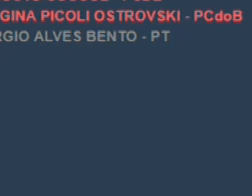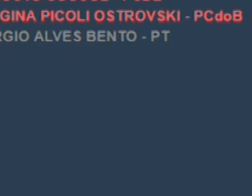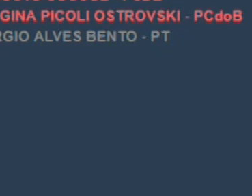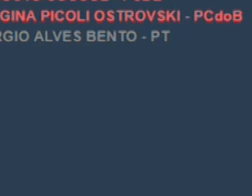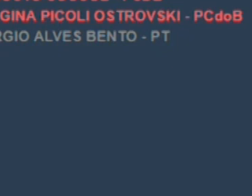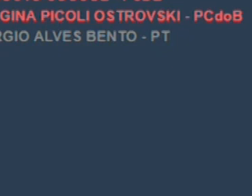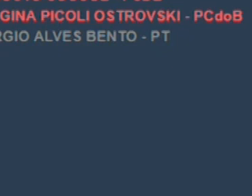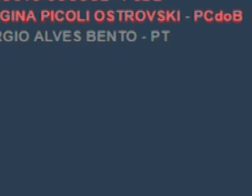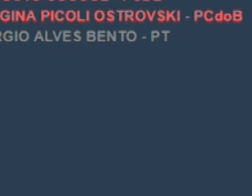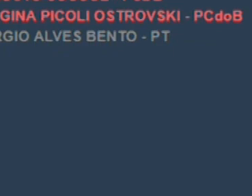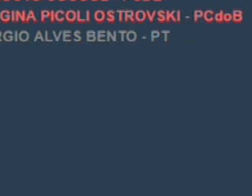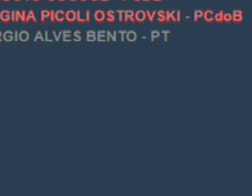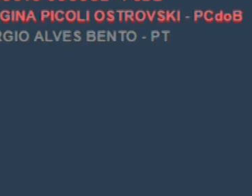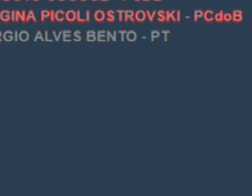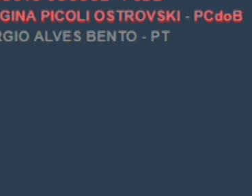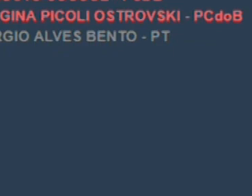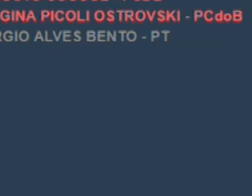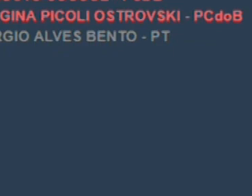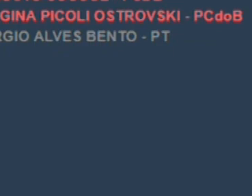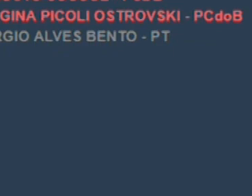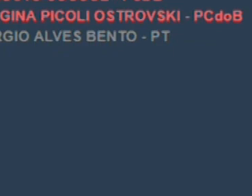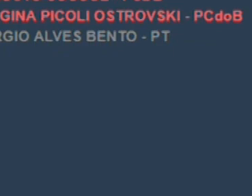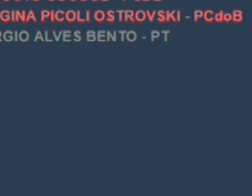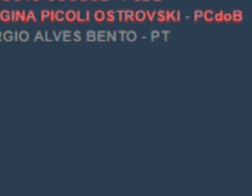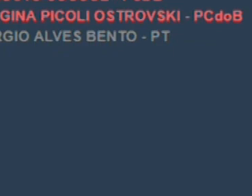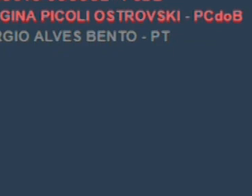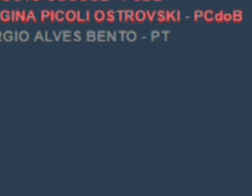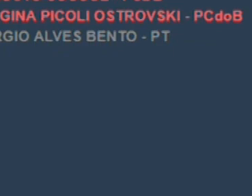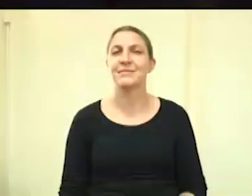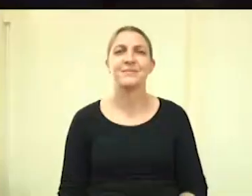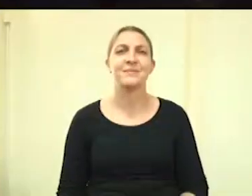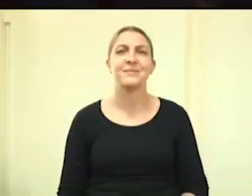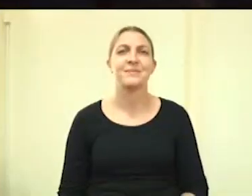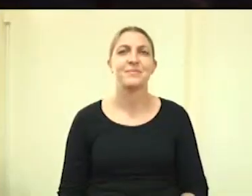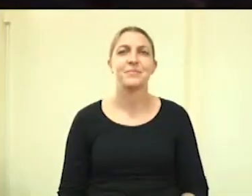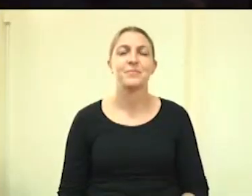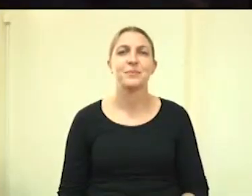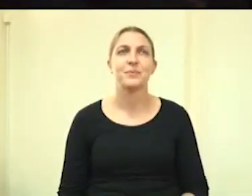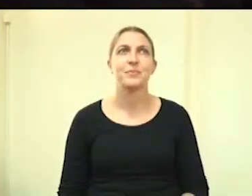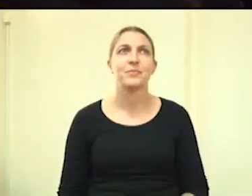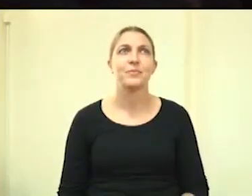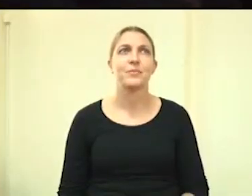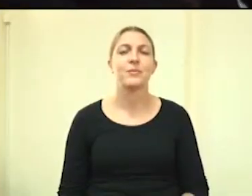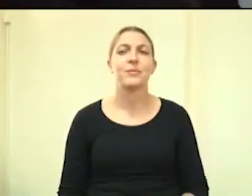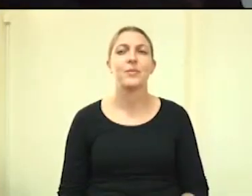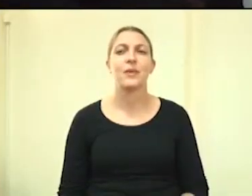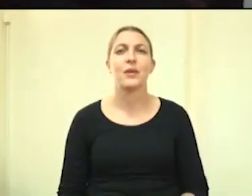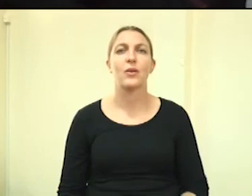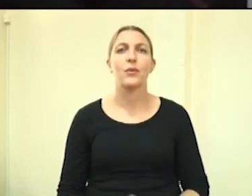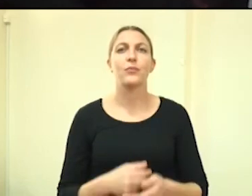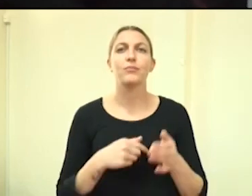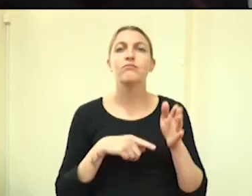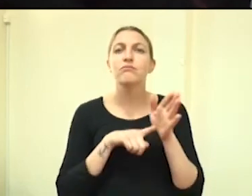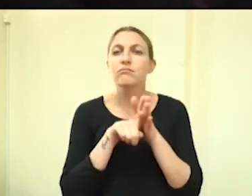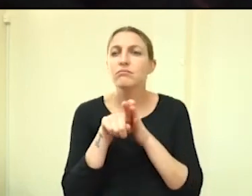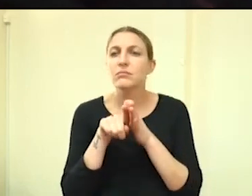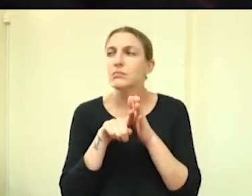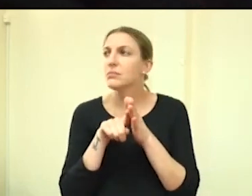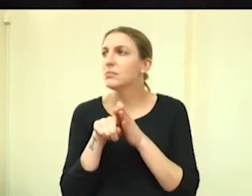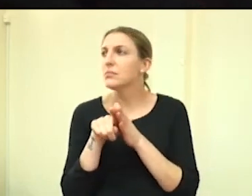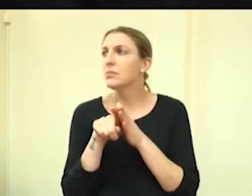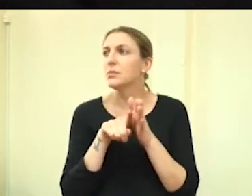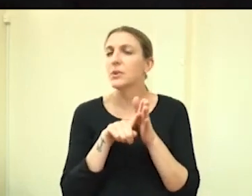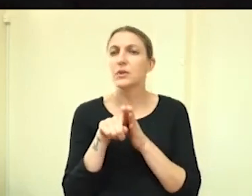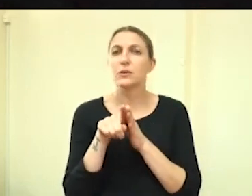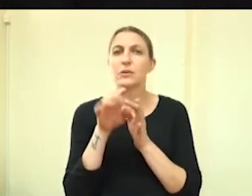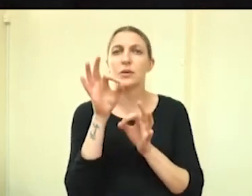Vocês ainda vão derrubar esse presidente aqui ainda com esses vetos, essas votações de veto. Vamos consultar o jurídico aqui se o veto foi derrubado, o veto foi